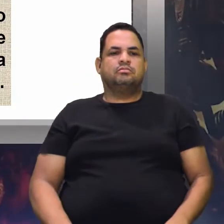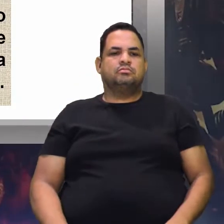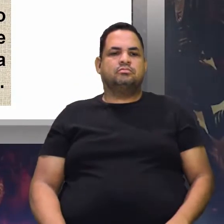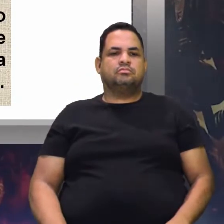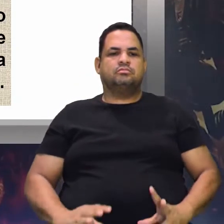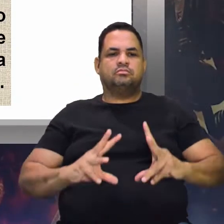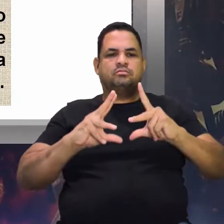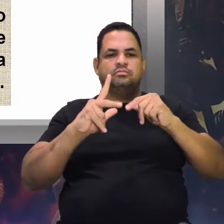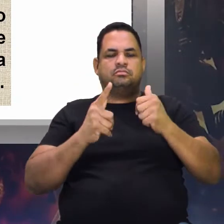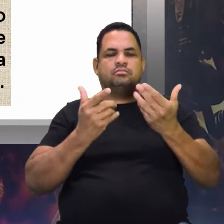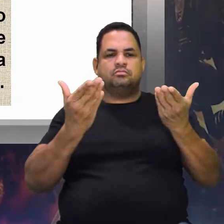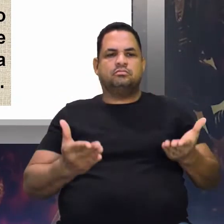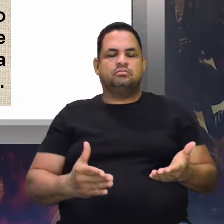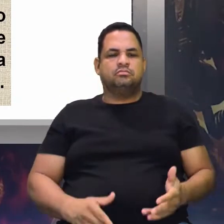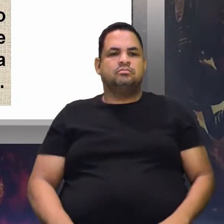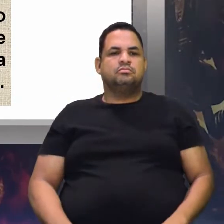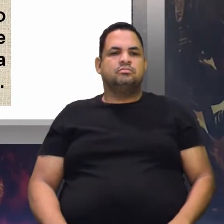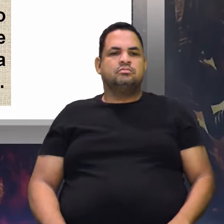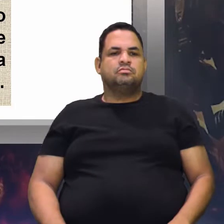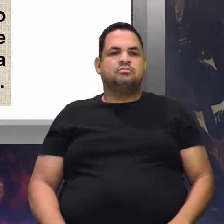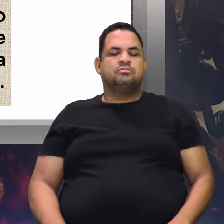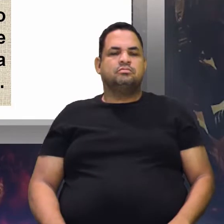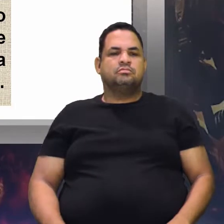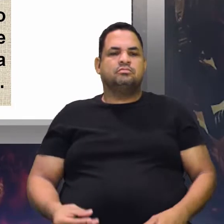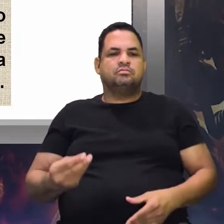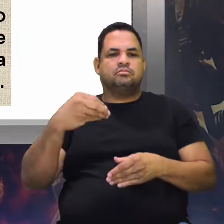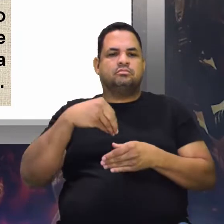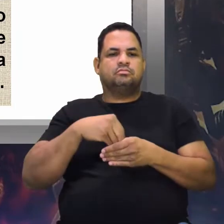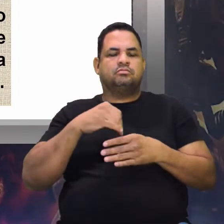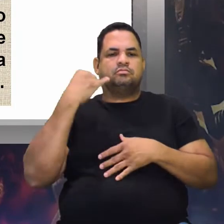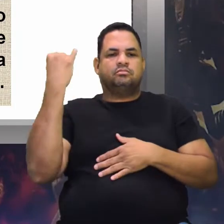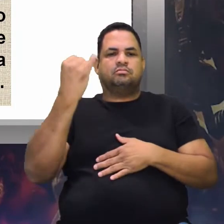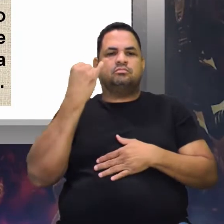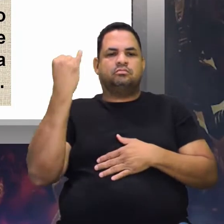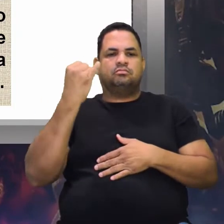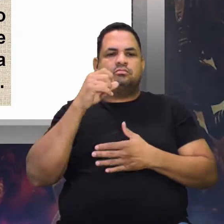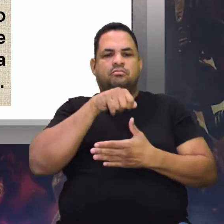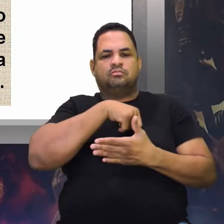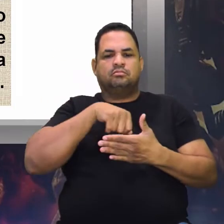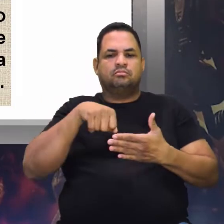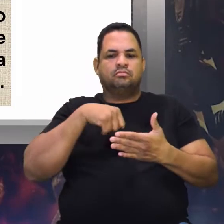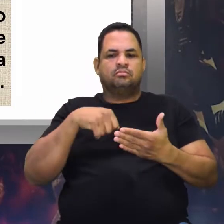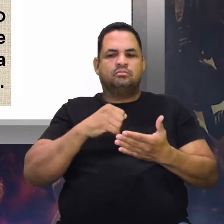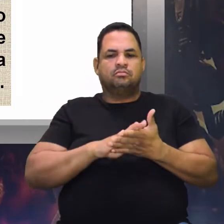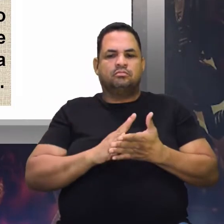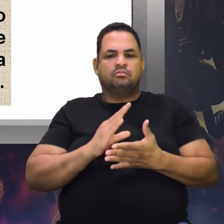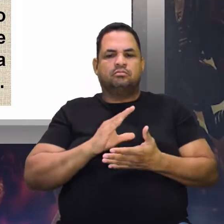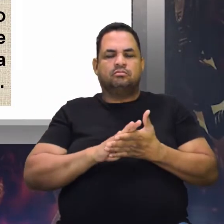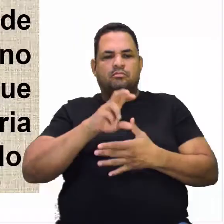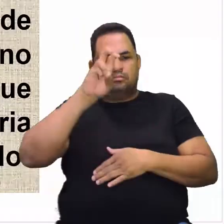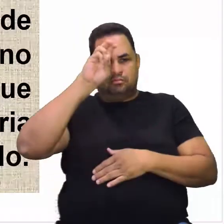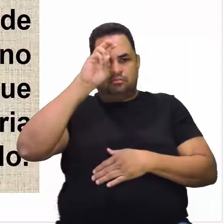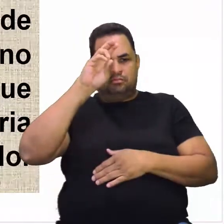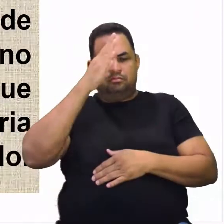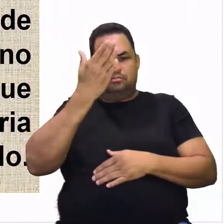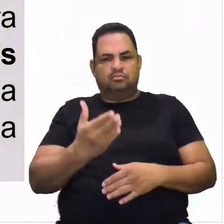tudo isso daí está dentro da importância da escrita egípcia. Na tela aí para